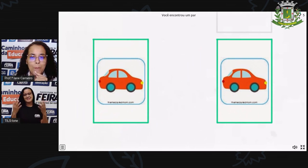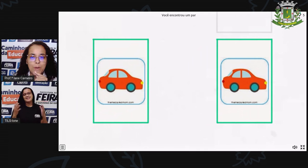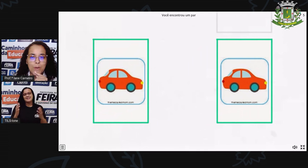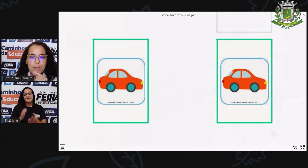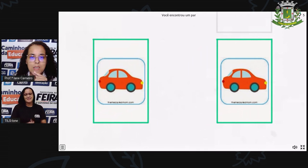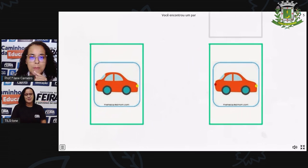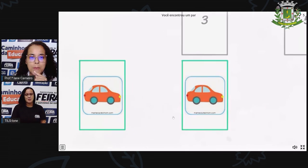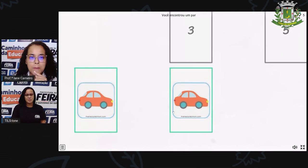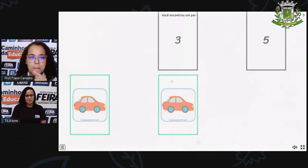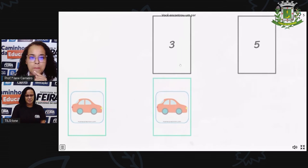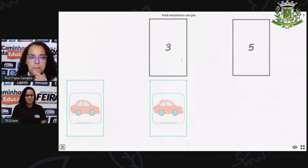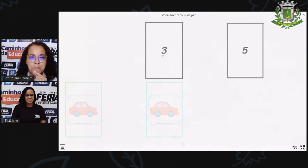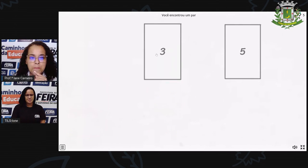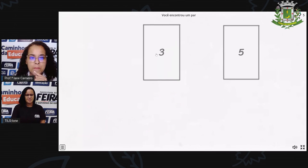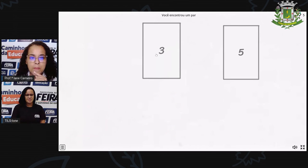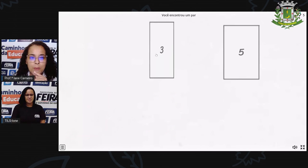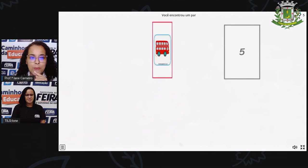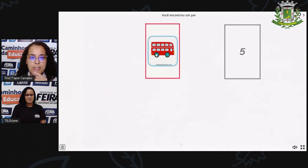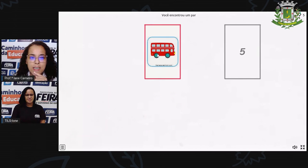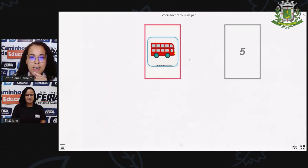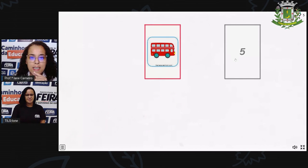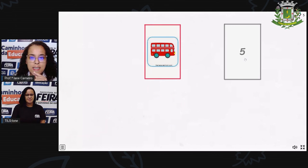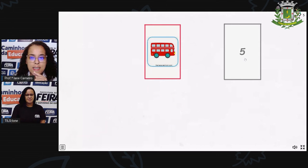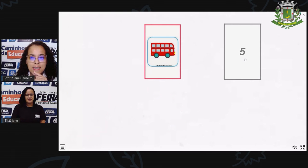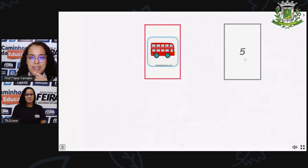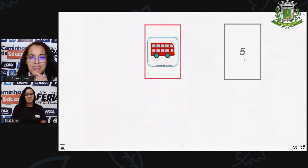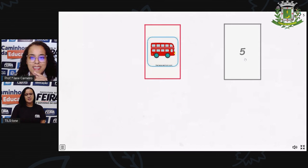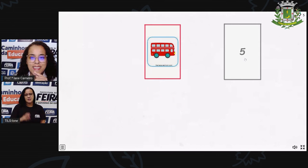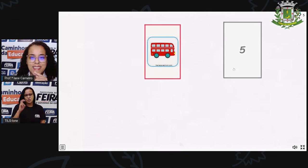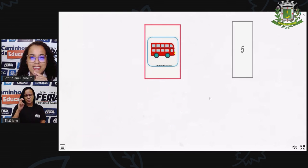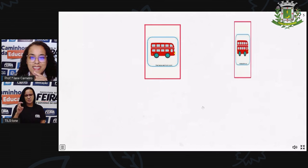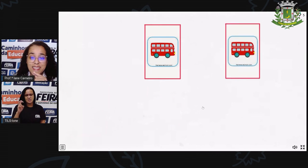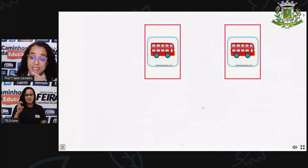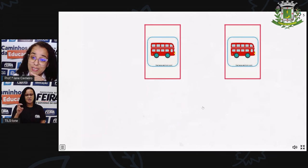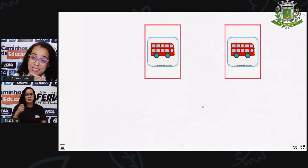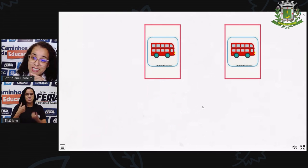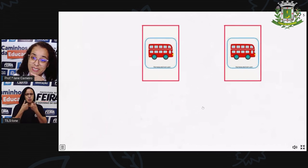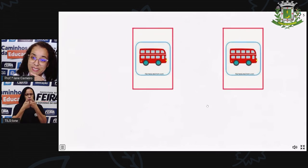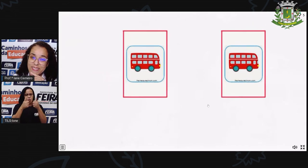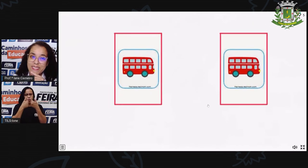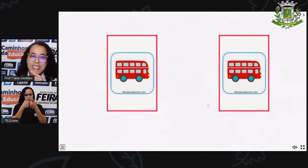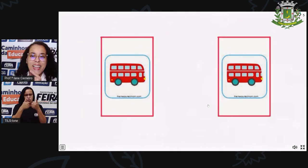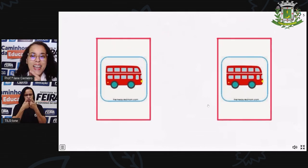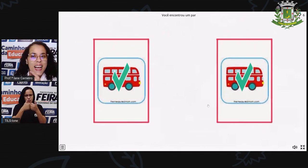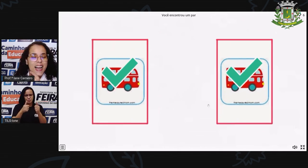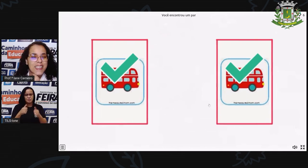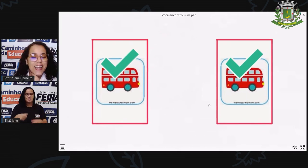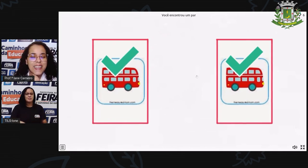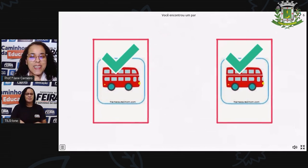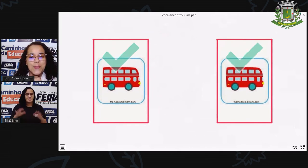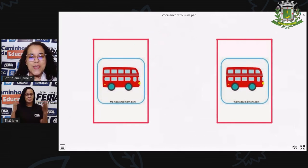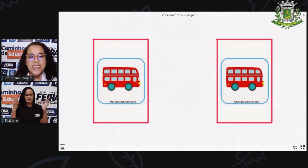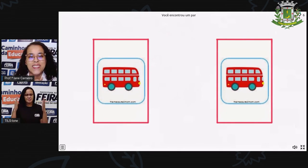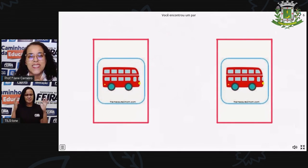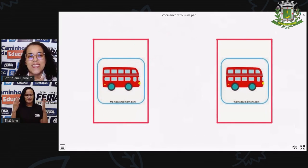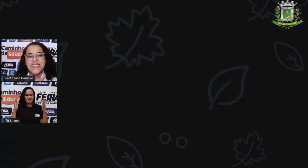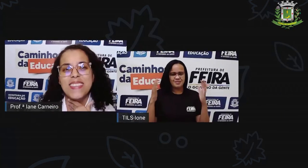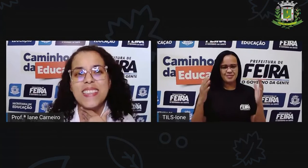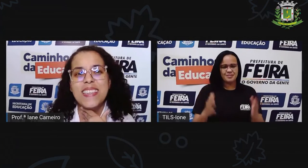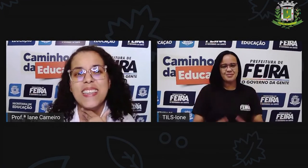O próximo. O 3 e o 5. Acertamos.